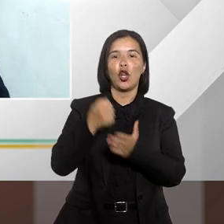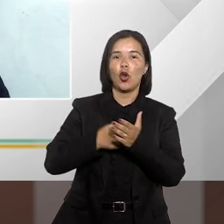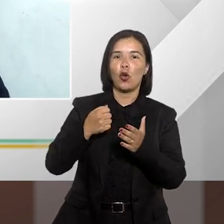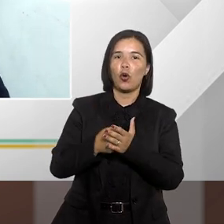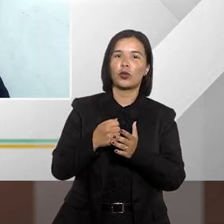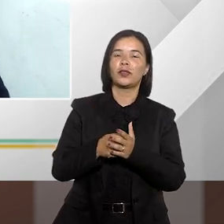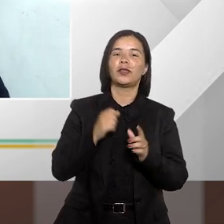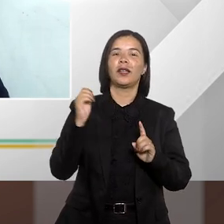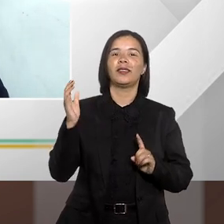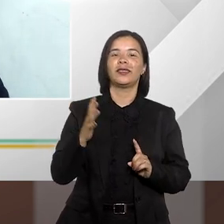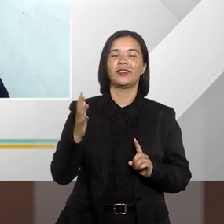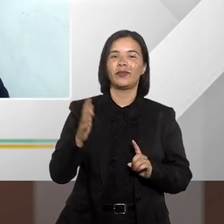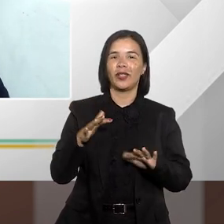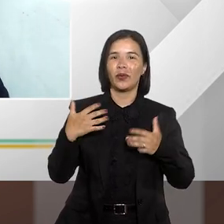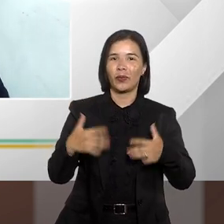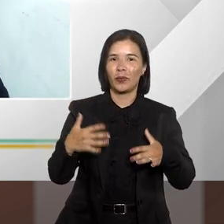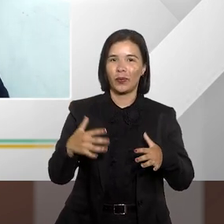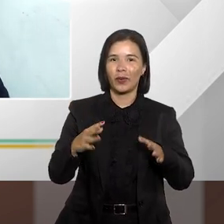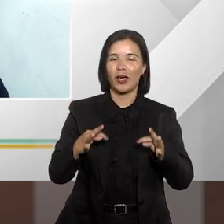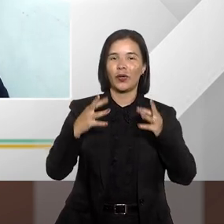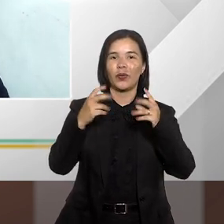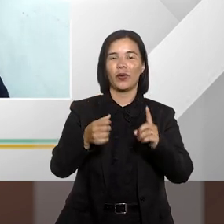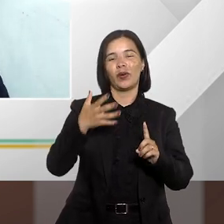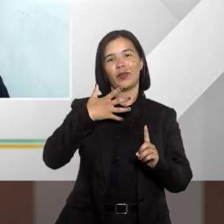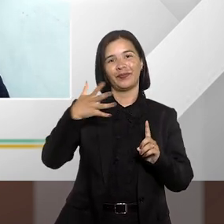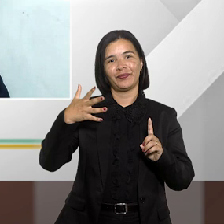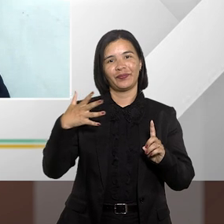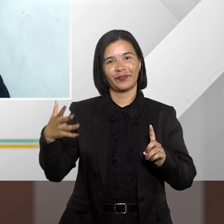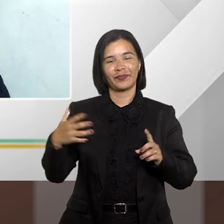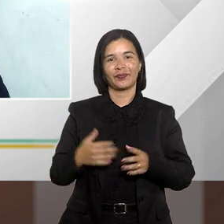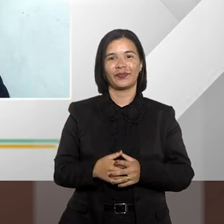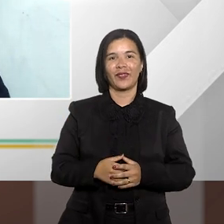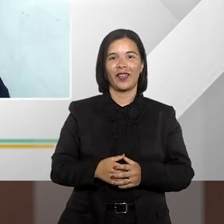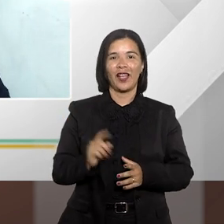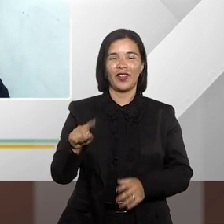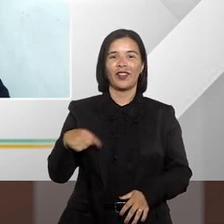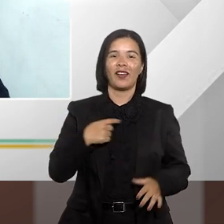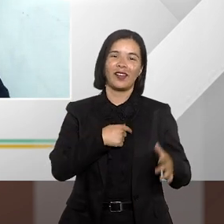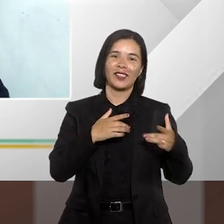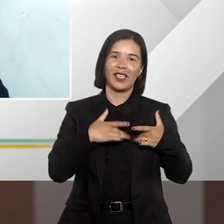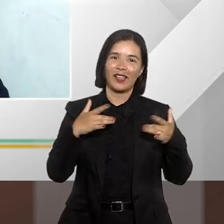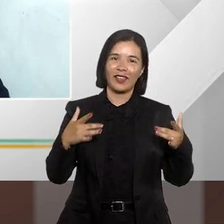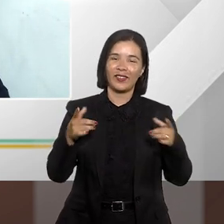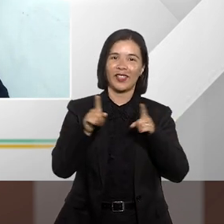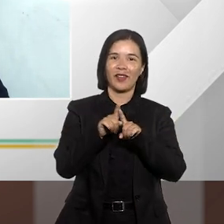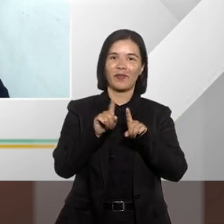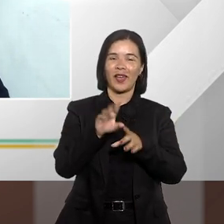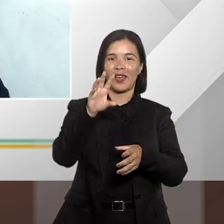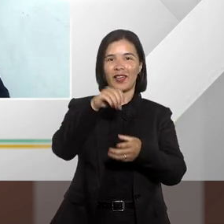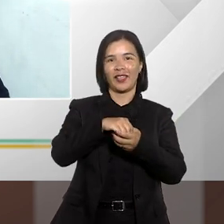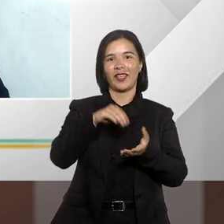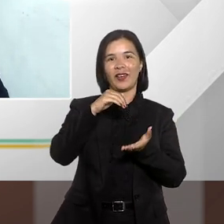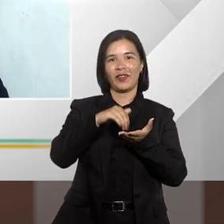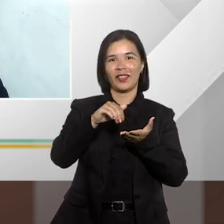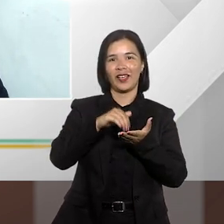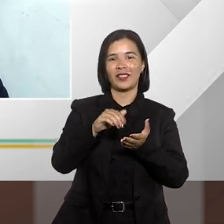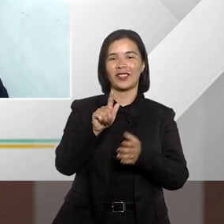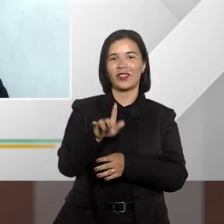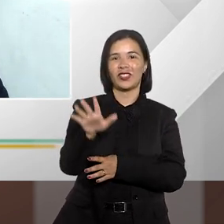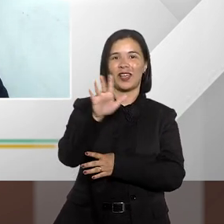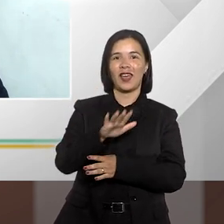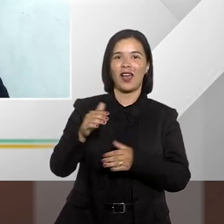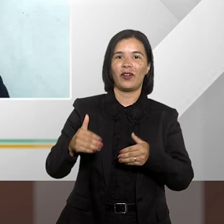inspira tanto, né, todo o segmento LGBTQIA+. E estamos à disposição aqui na Coordenação Geral, na Secretaria